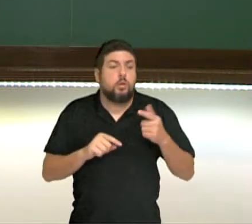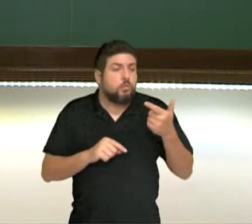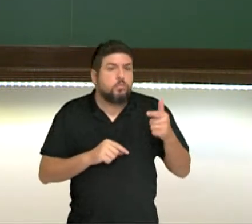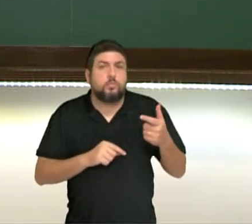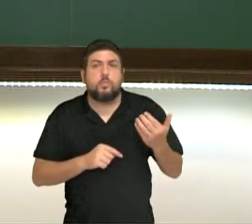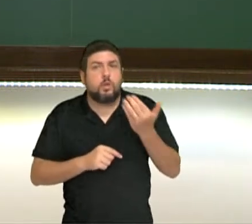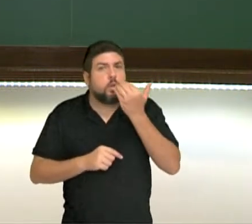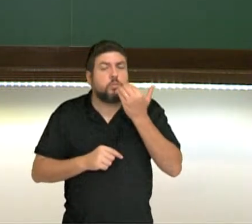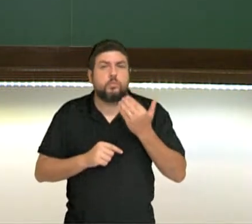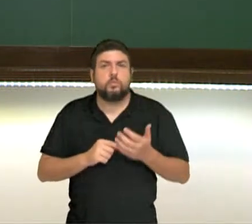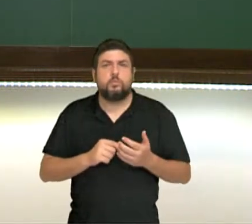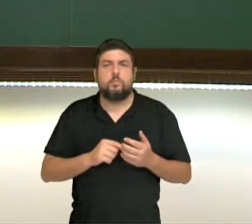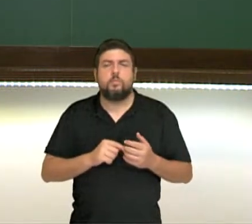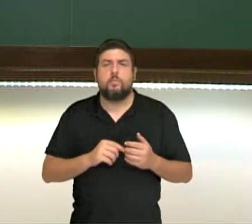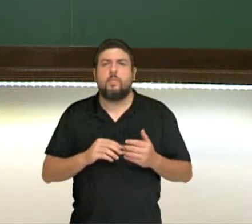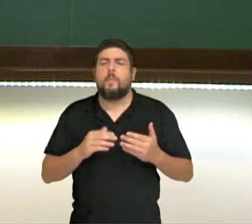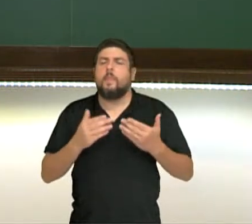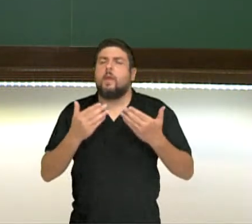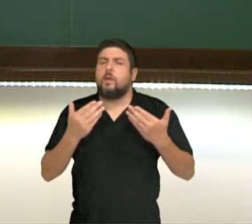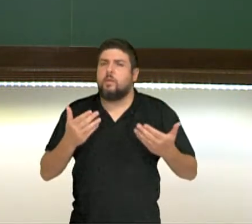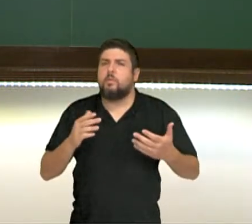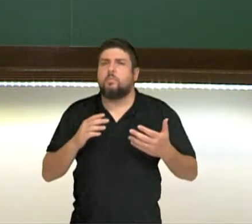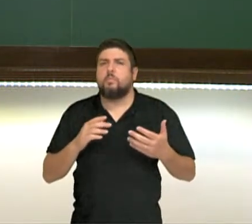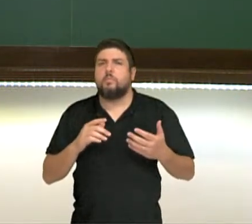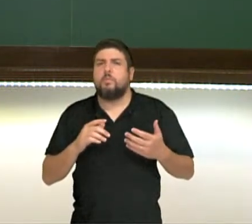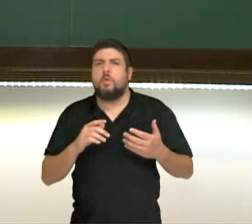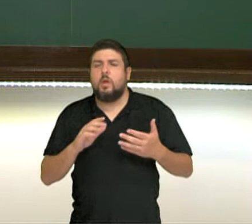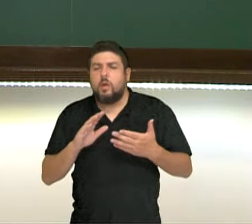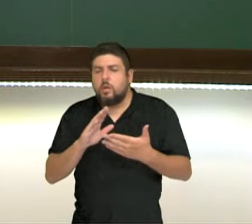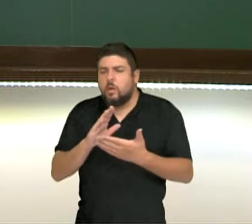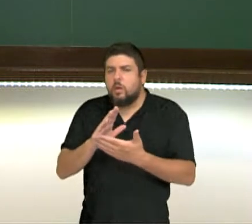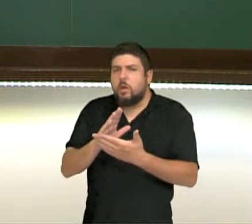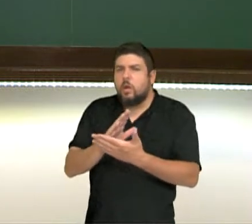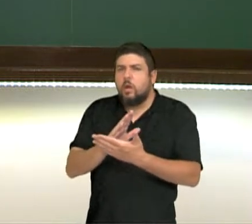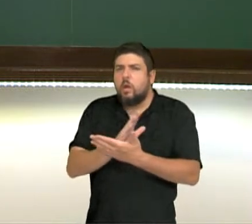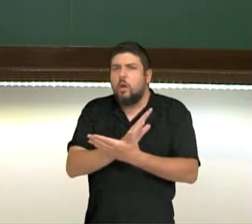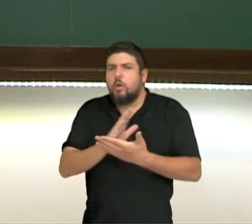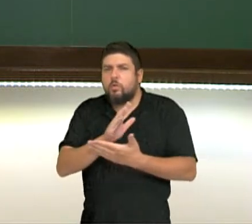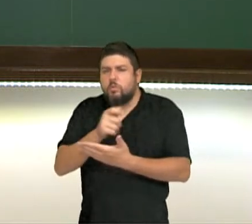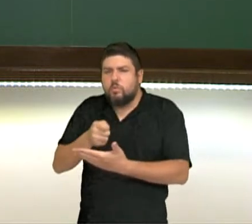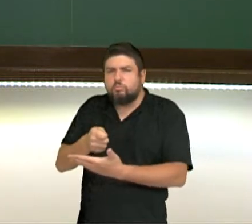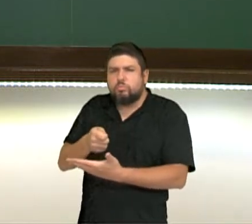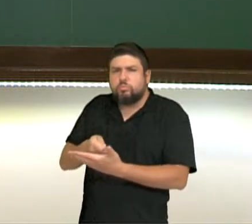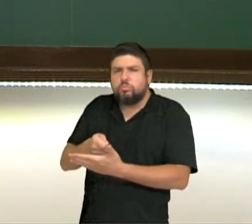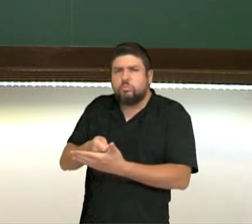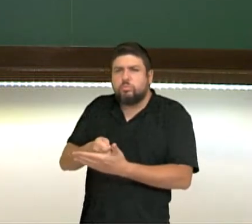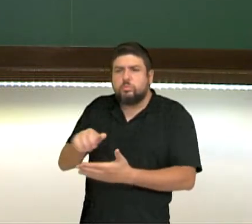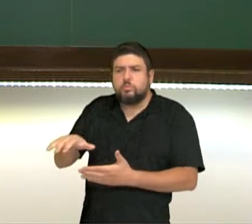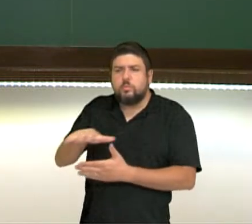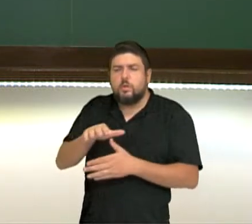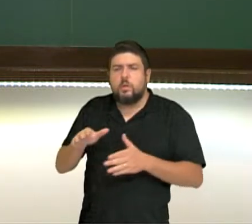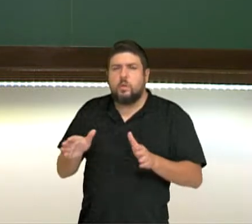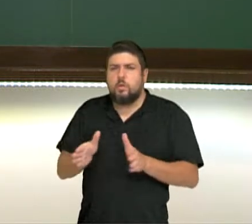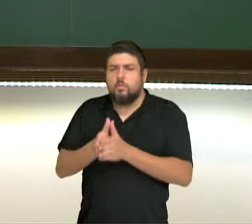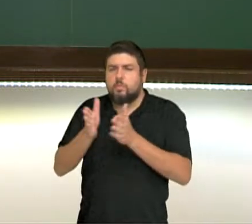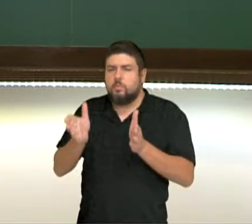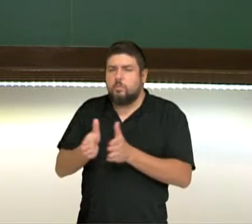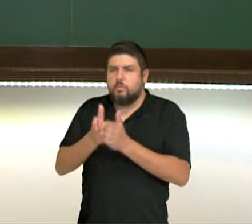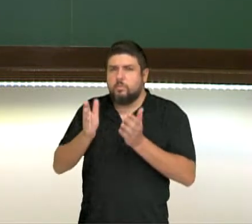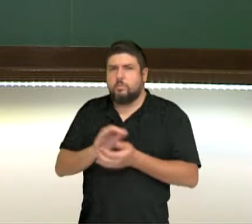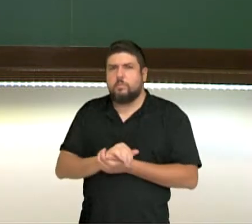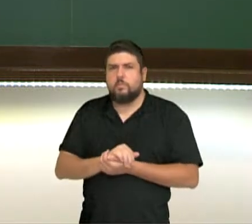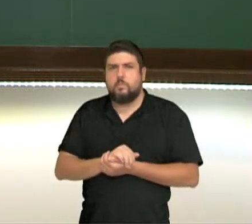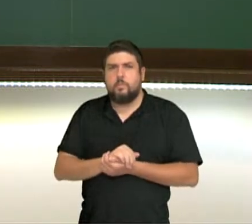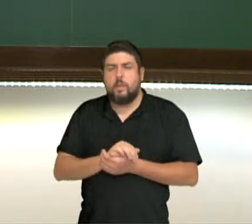colocou algumas restrições à população mais pobre pois seriam essas restrições o pobre